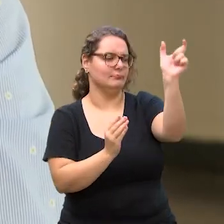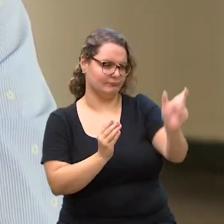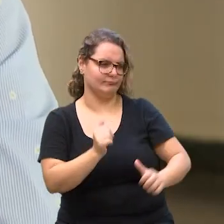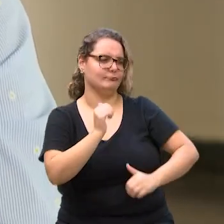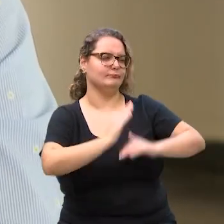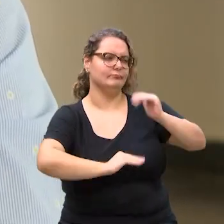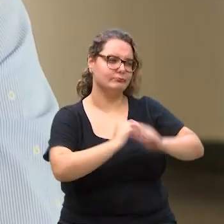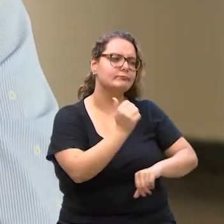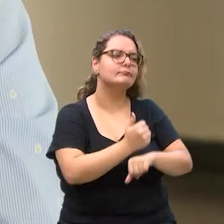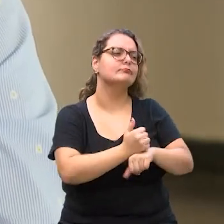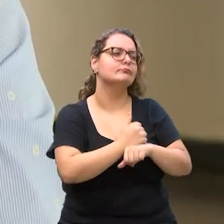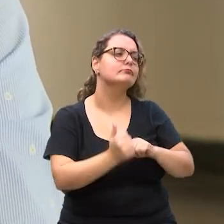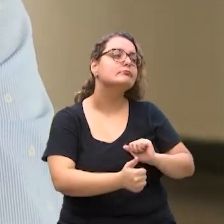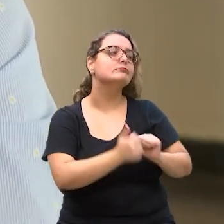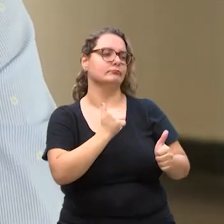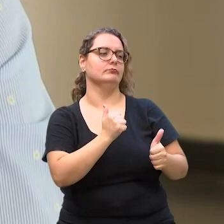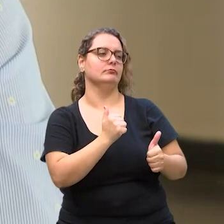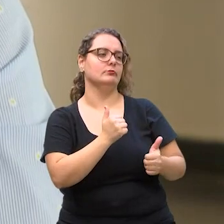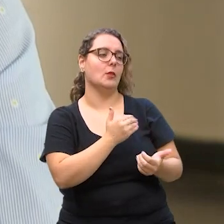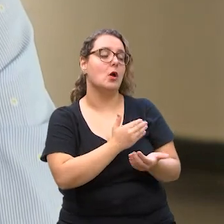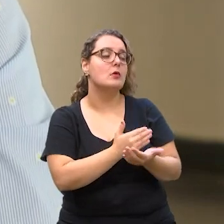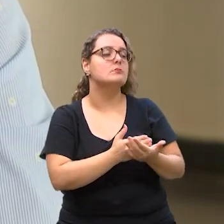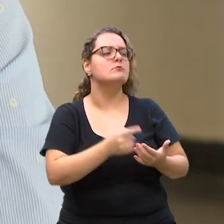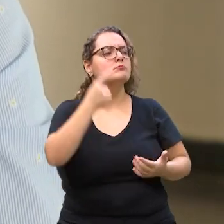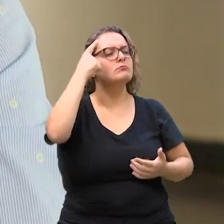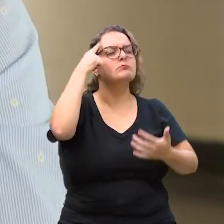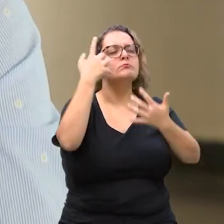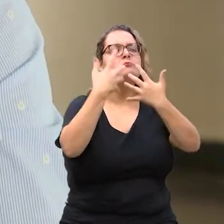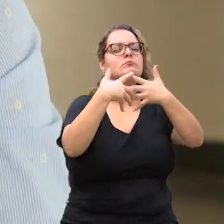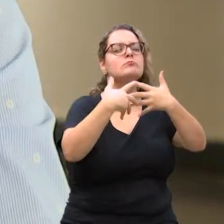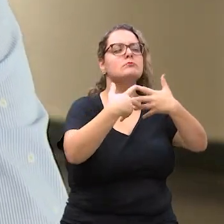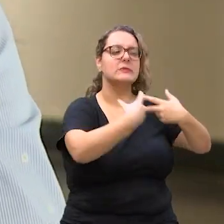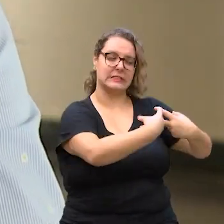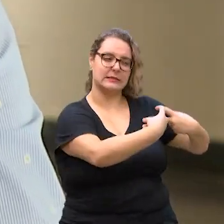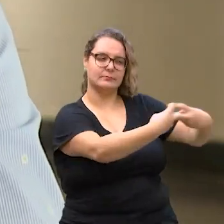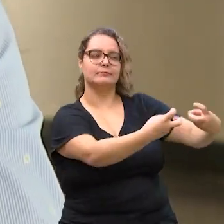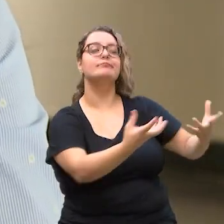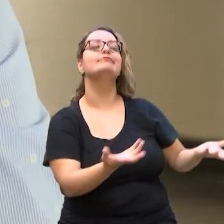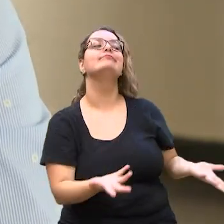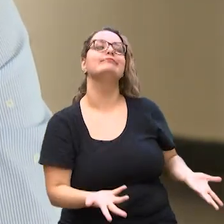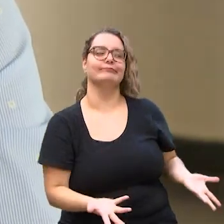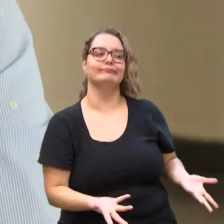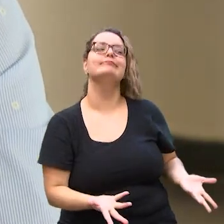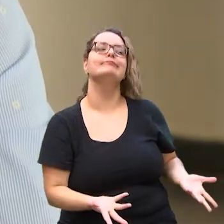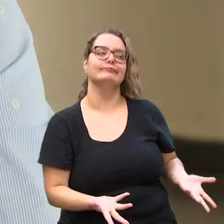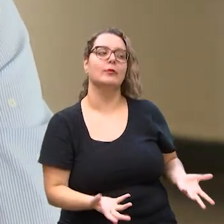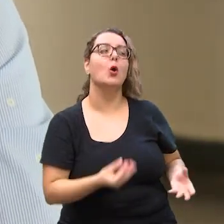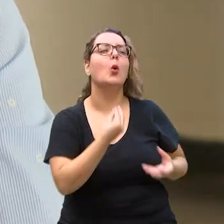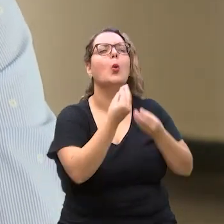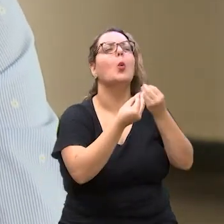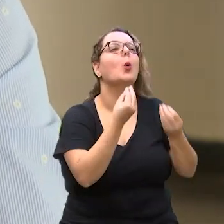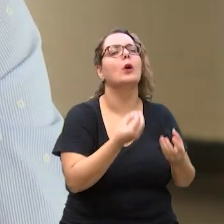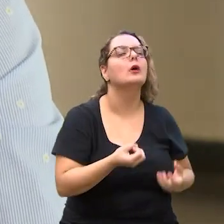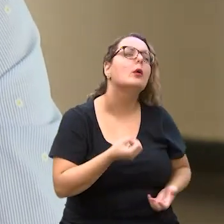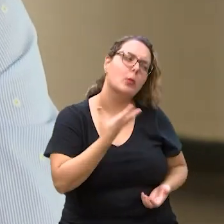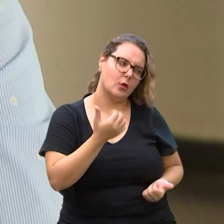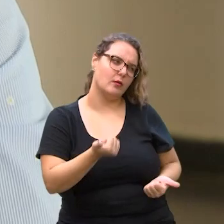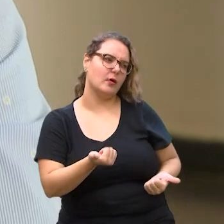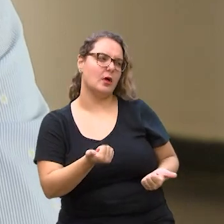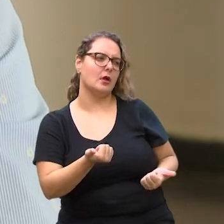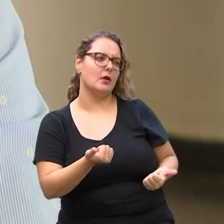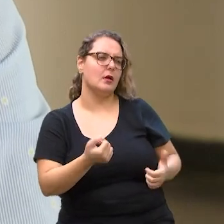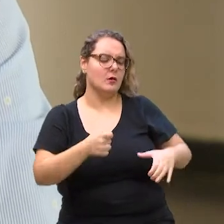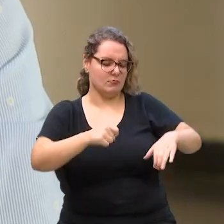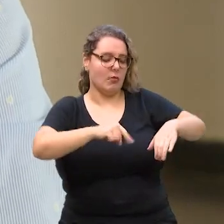atleta. Então a gente pode promover essa reflexão, mas a ideia é que ele perceba o quanto isso prejudica a equipe, o quanto isso é legal. Fez num